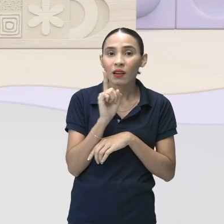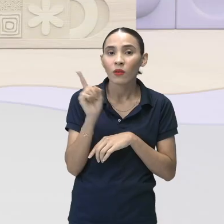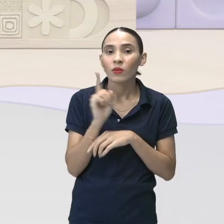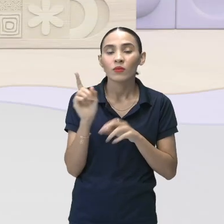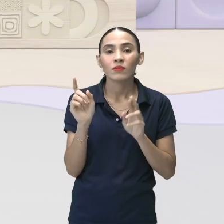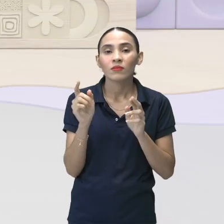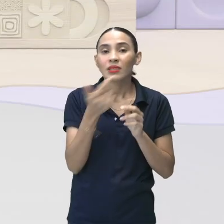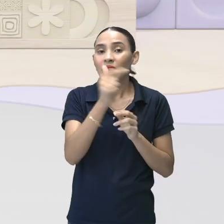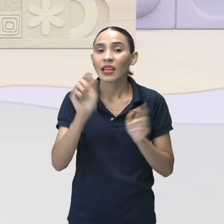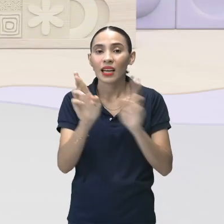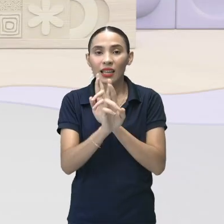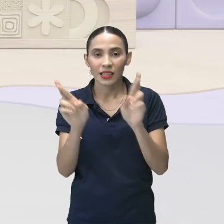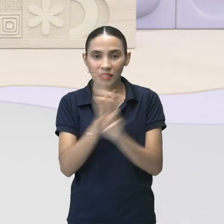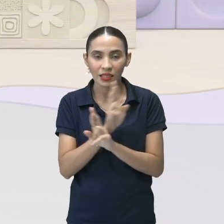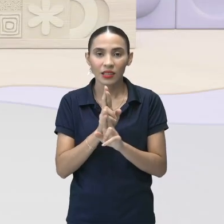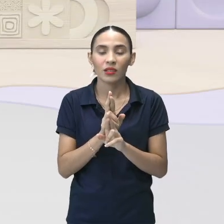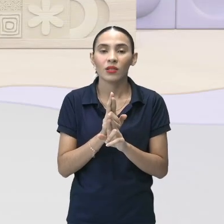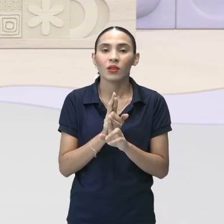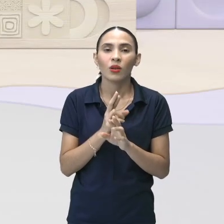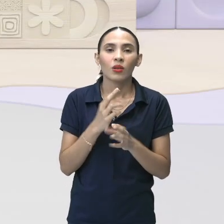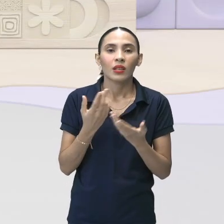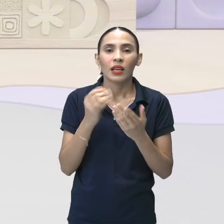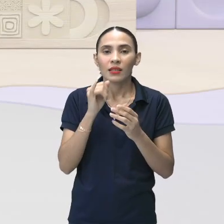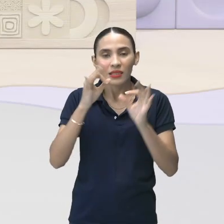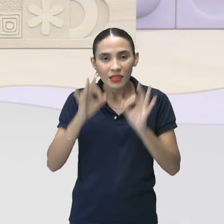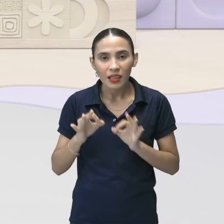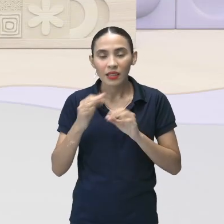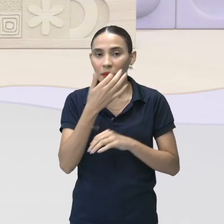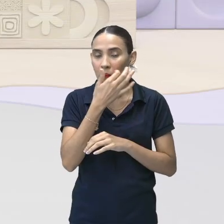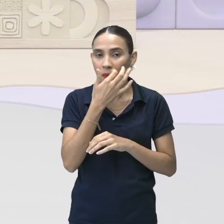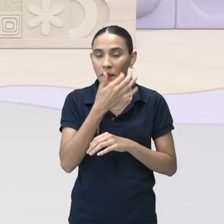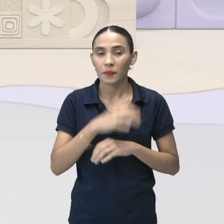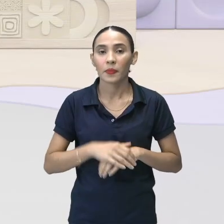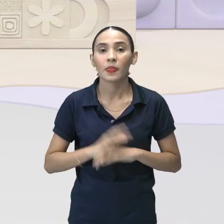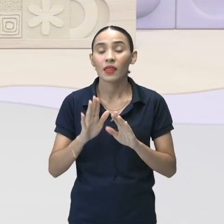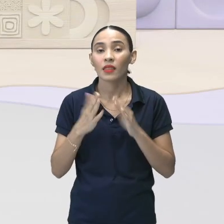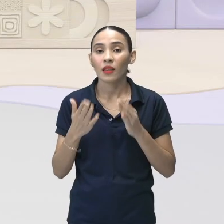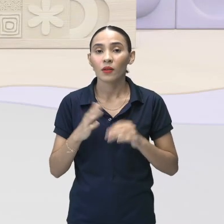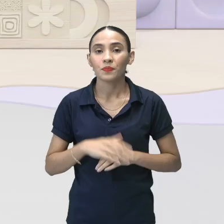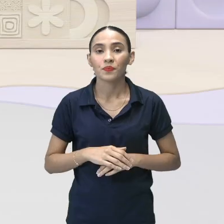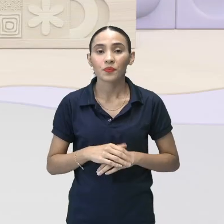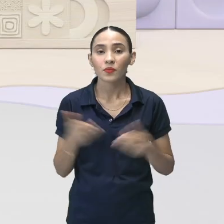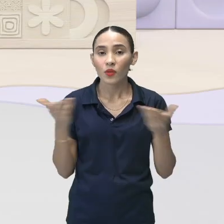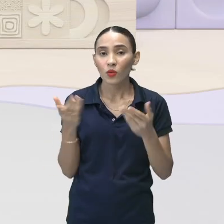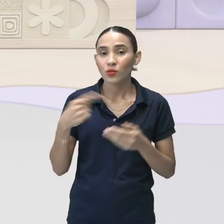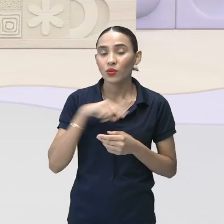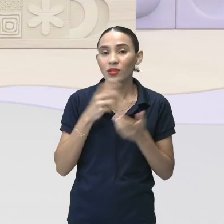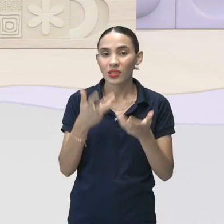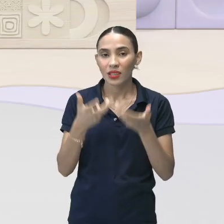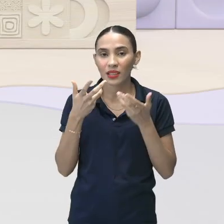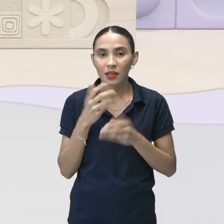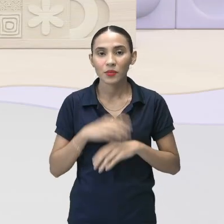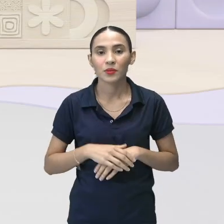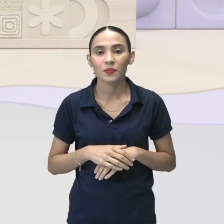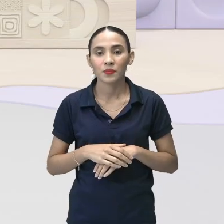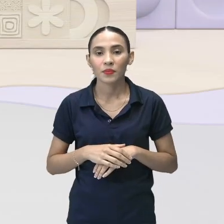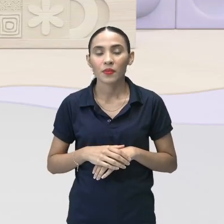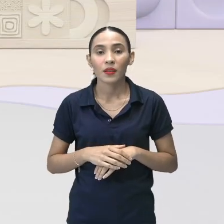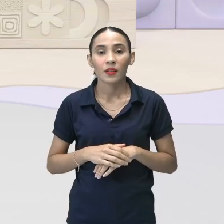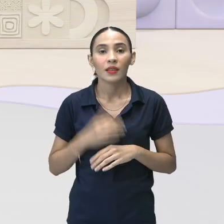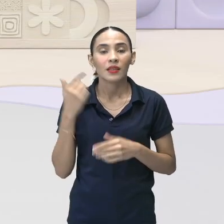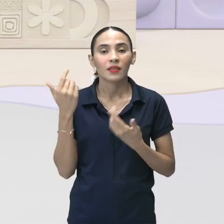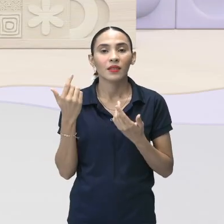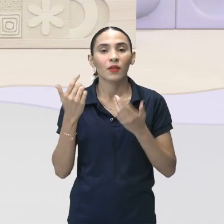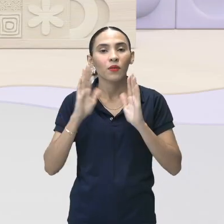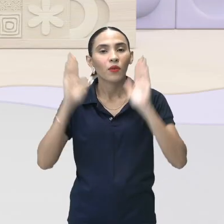autêntica. Então, hoje nós queremos, na verdade, trabalhar, refletir sobre como é